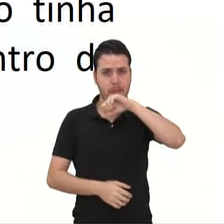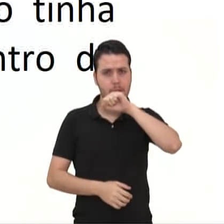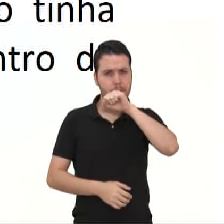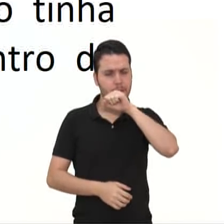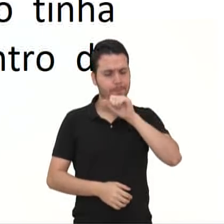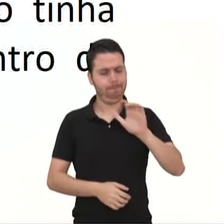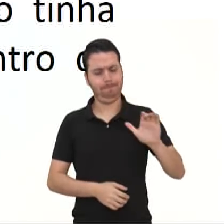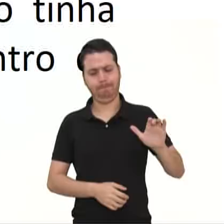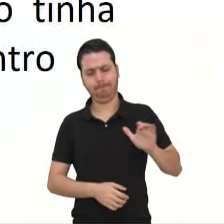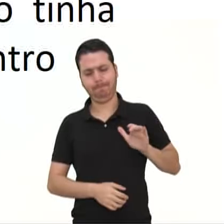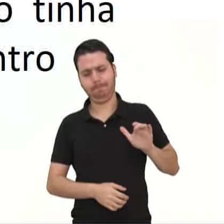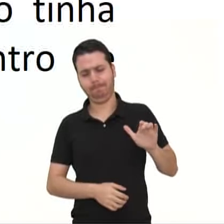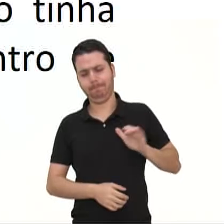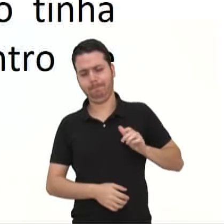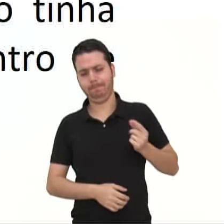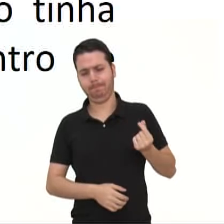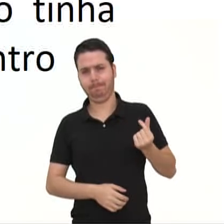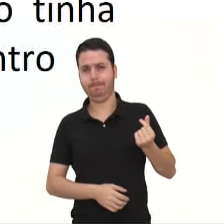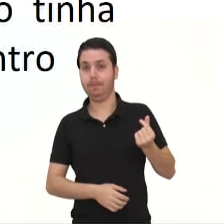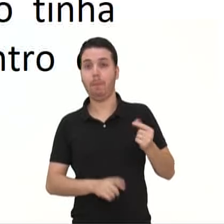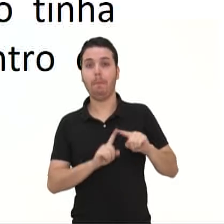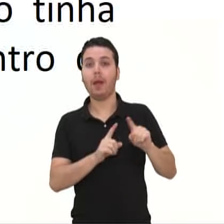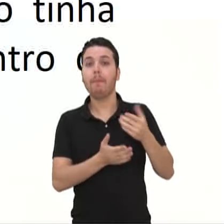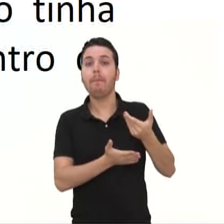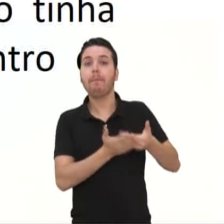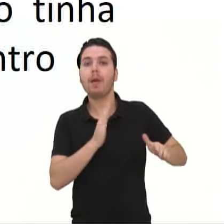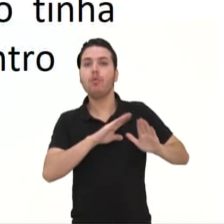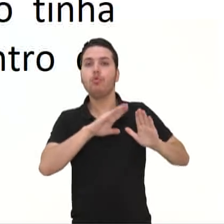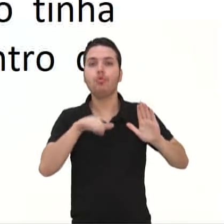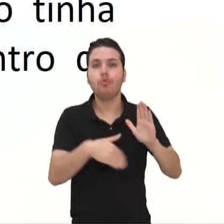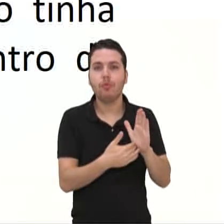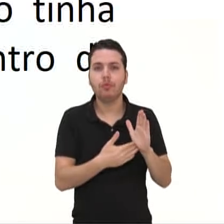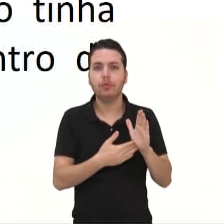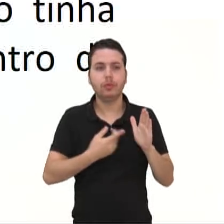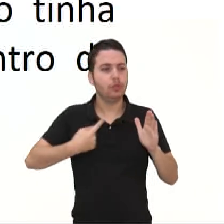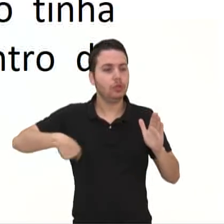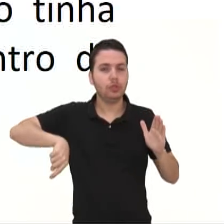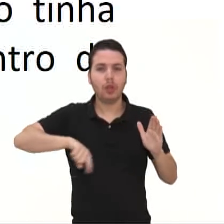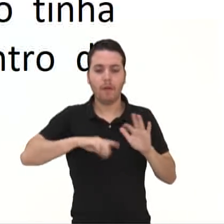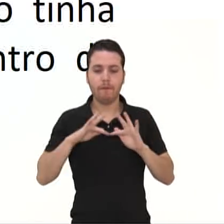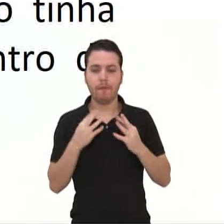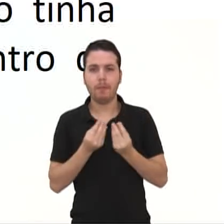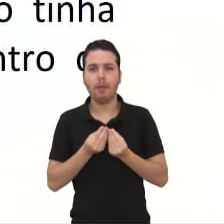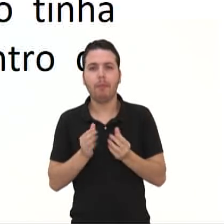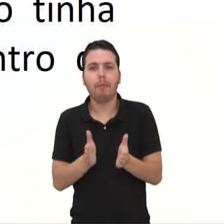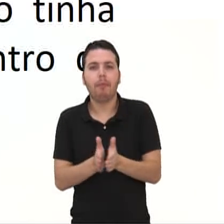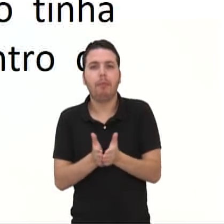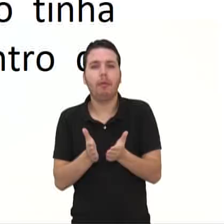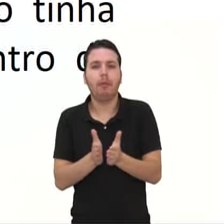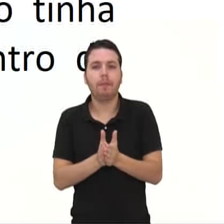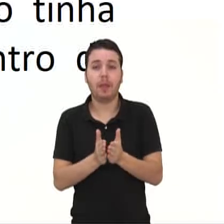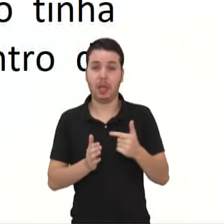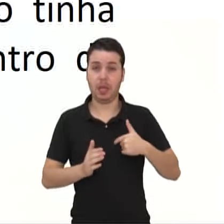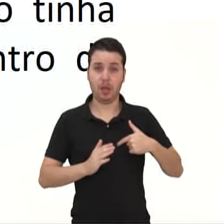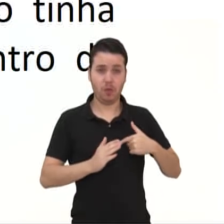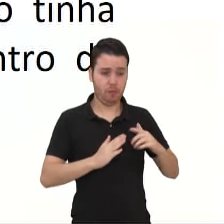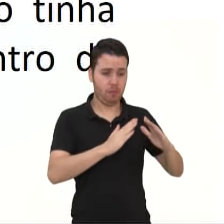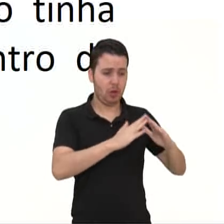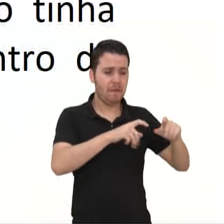rico. Perdeu tudo. Ficamos pobres. Morei numa fazenda